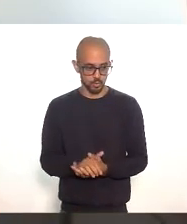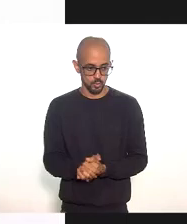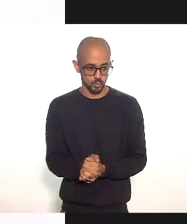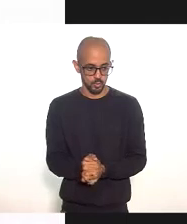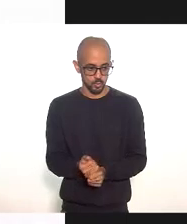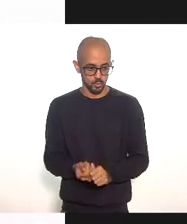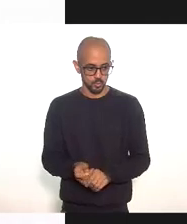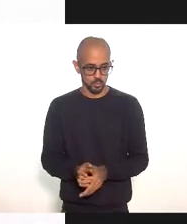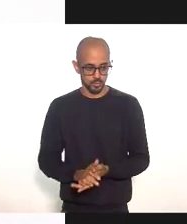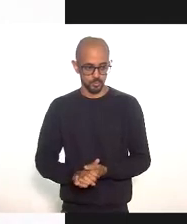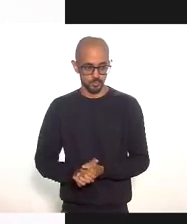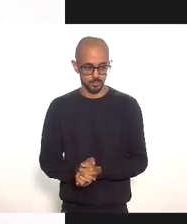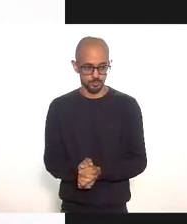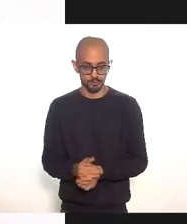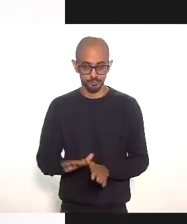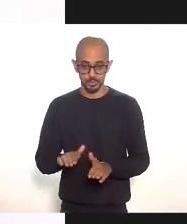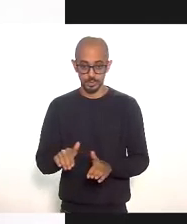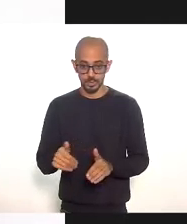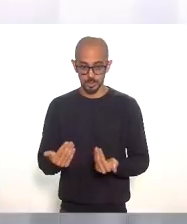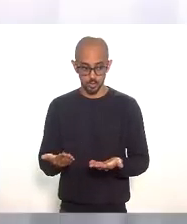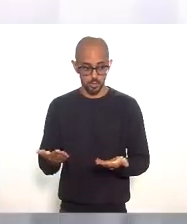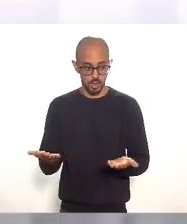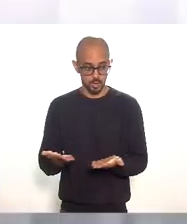discutir, presidente.